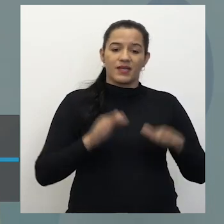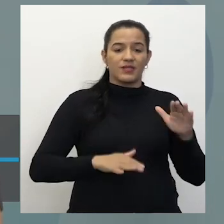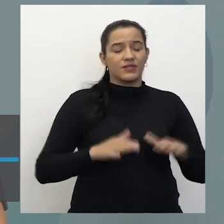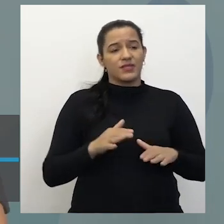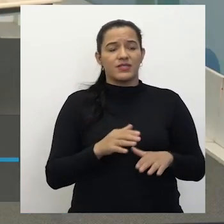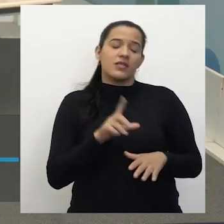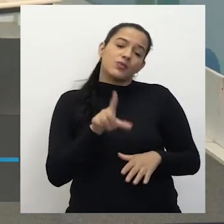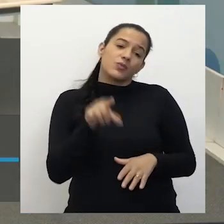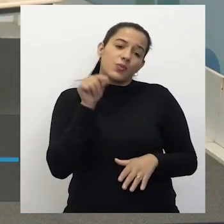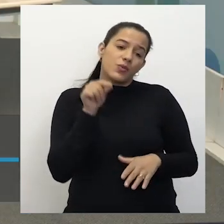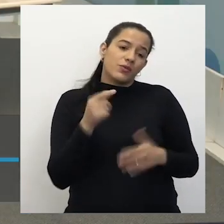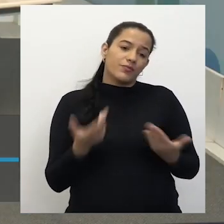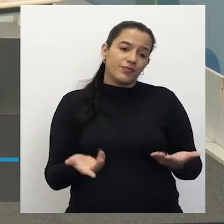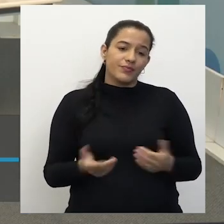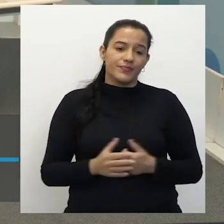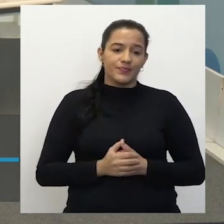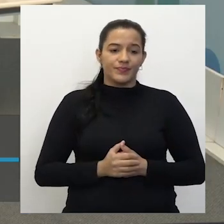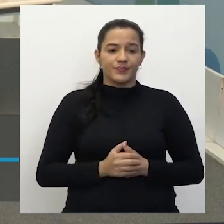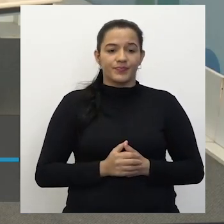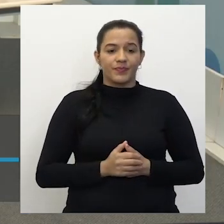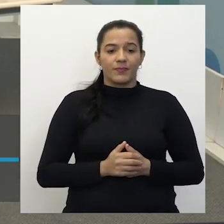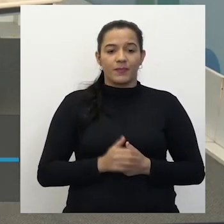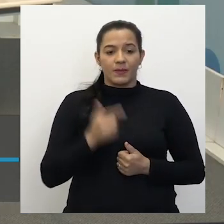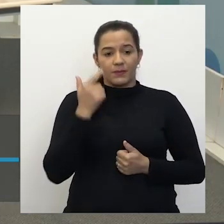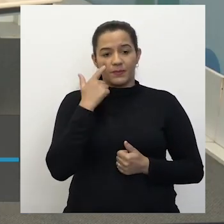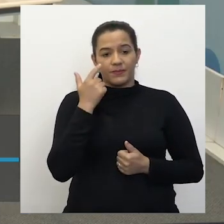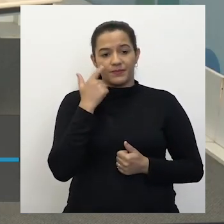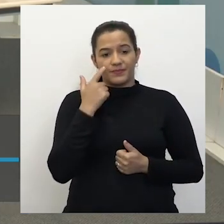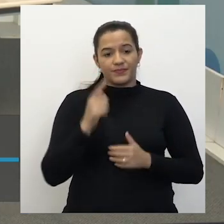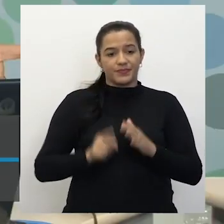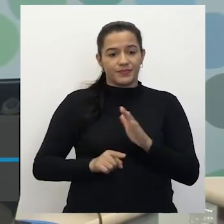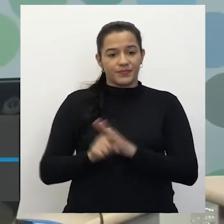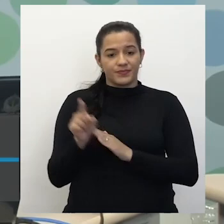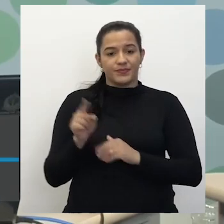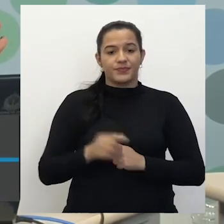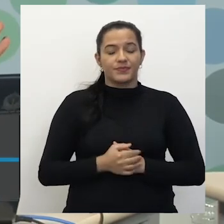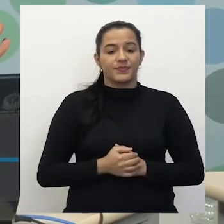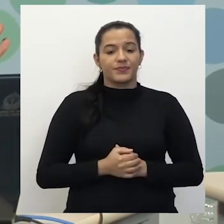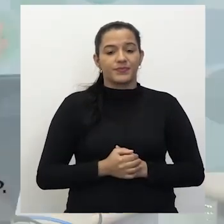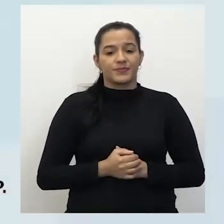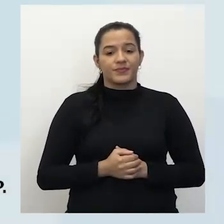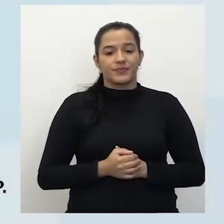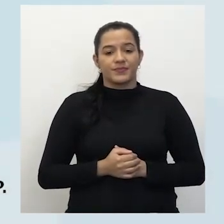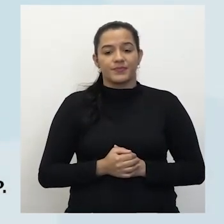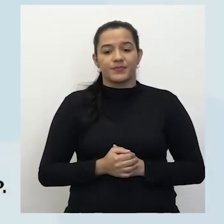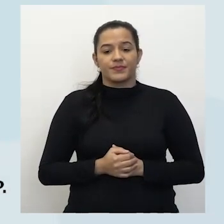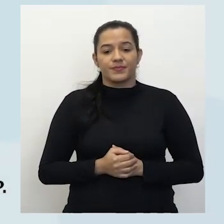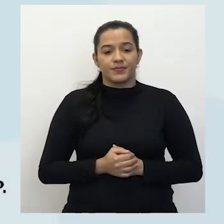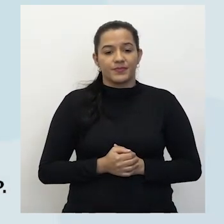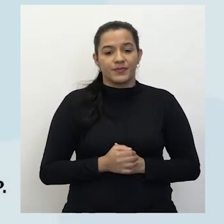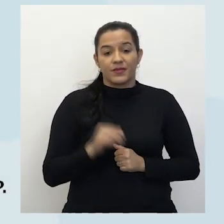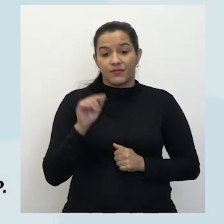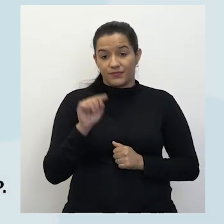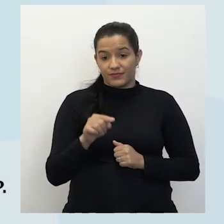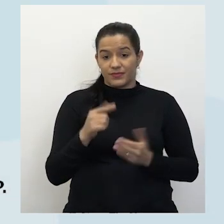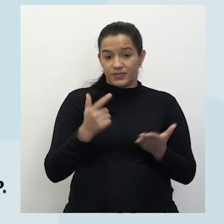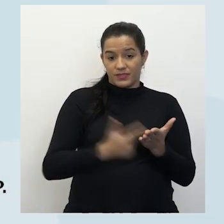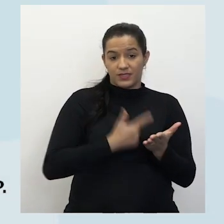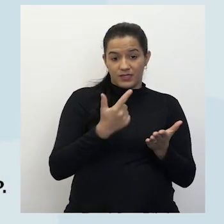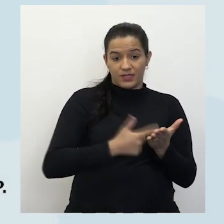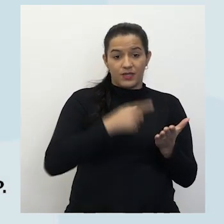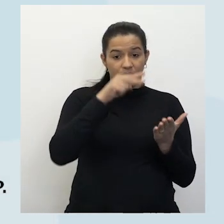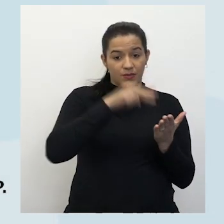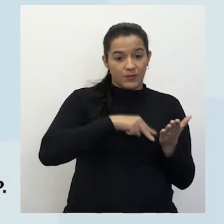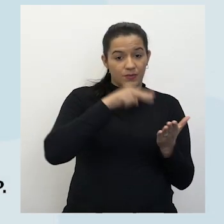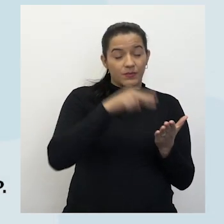opção. Tá bom, a minha pergunta para você, a sondagem agora vai ser para você primeiro, gente, na tela. Ei, você já leu algum livro